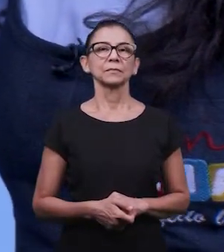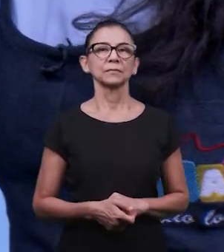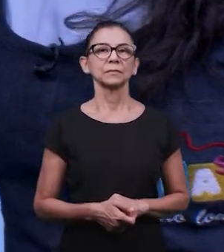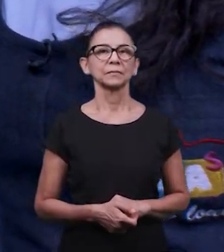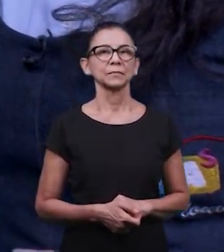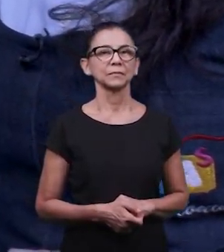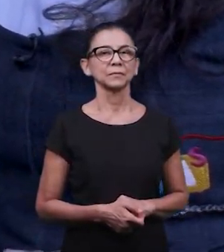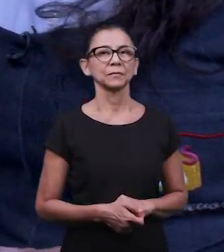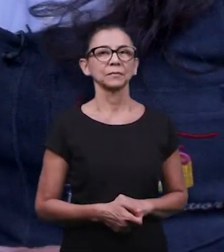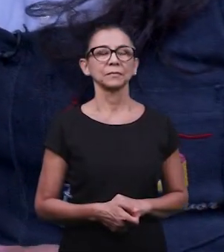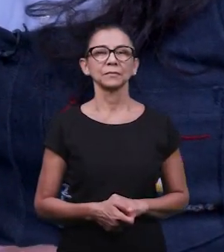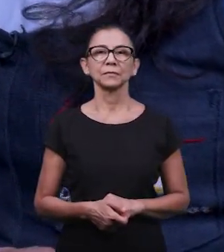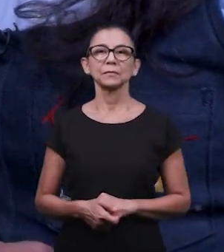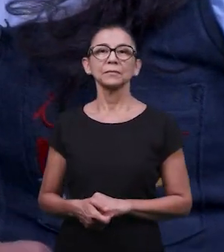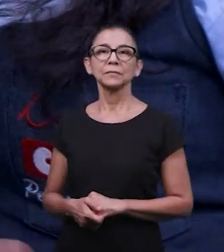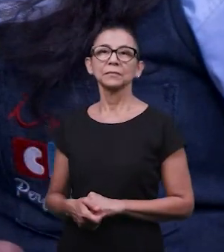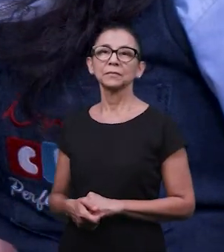da mão esquerda.